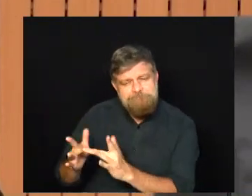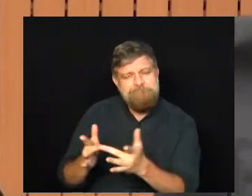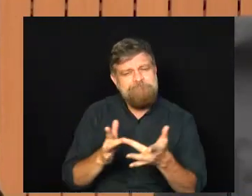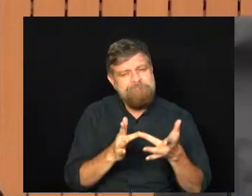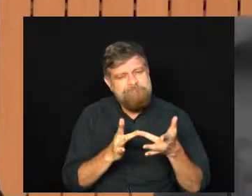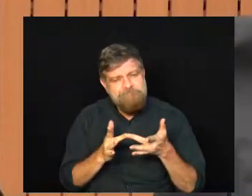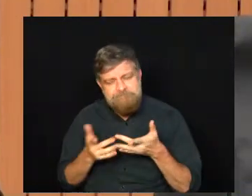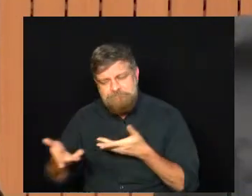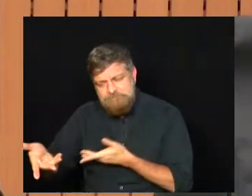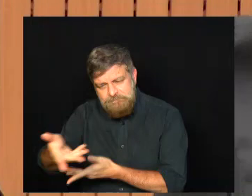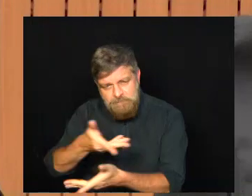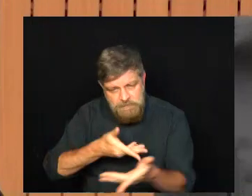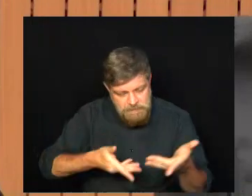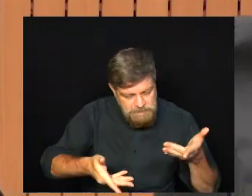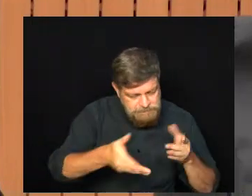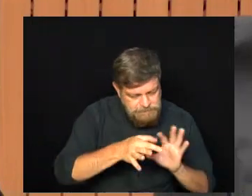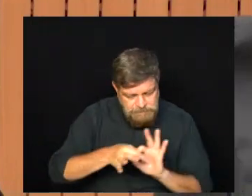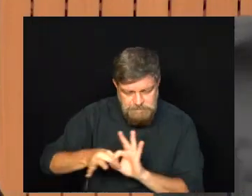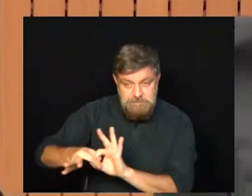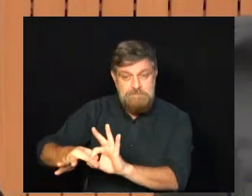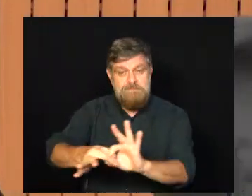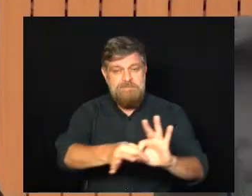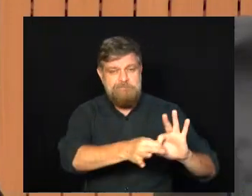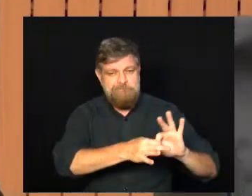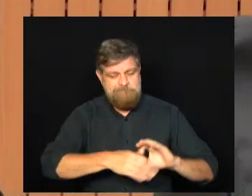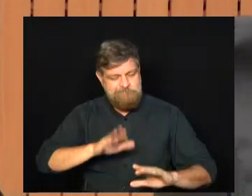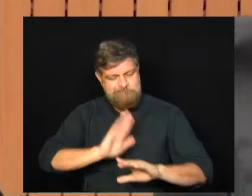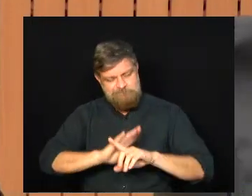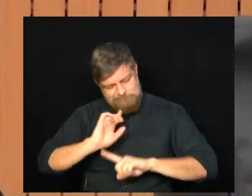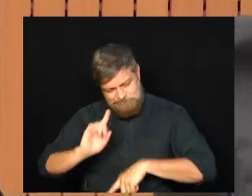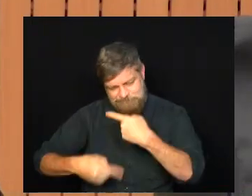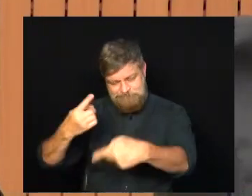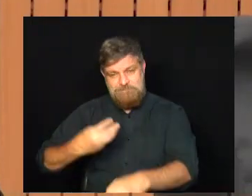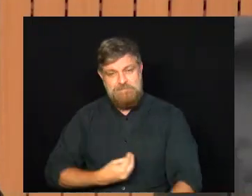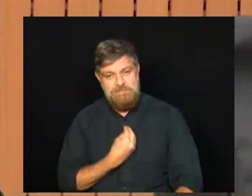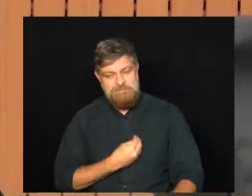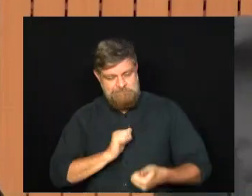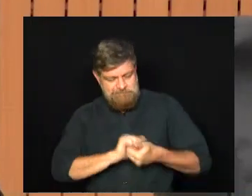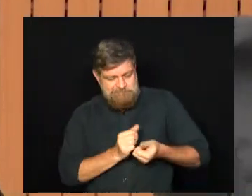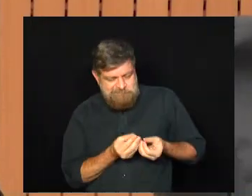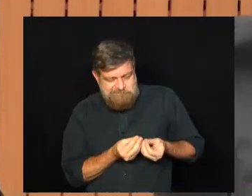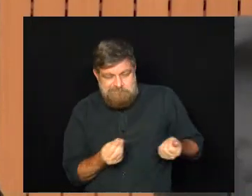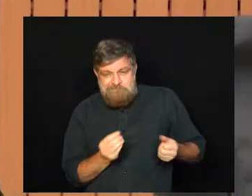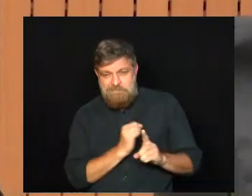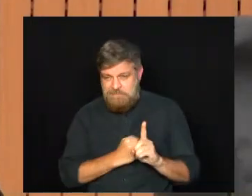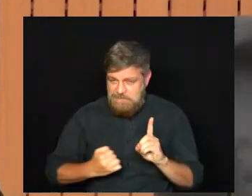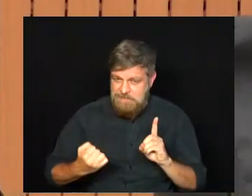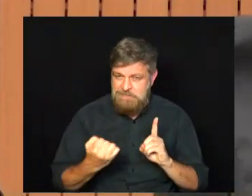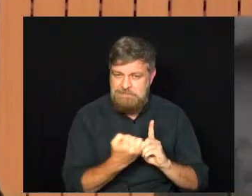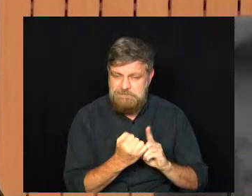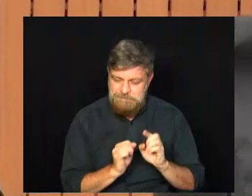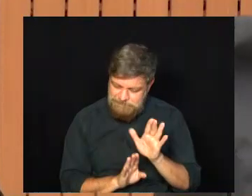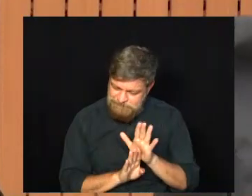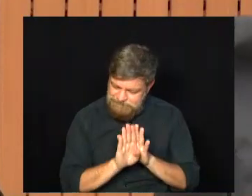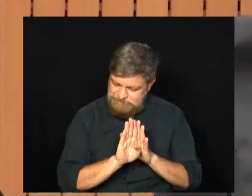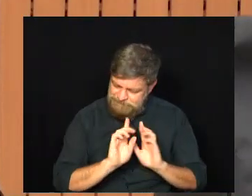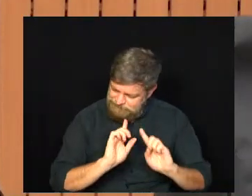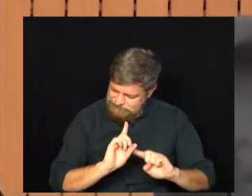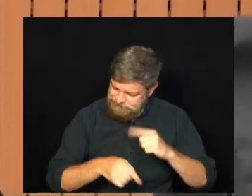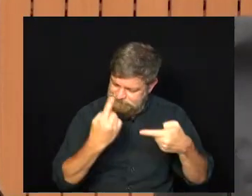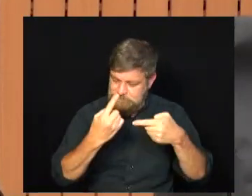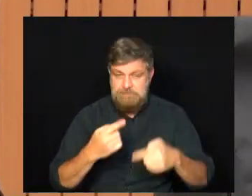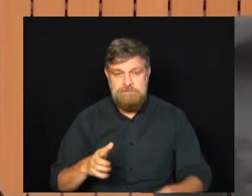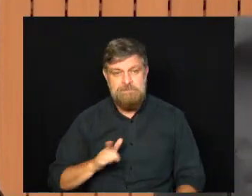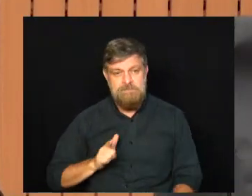essa união faça diferença na vida da sociedade, do país, da cidade e no